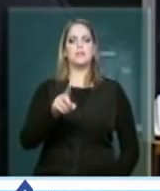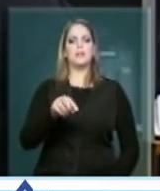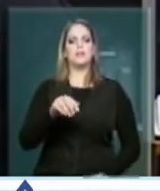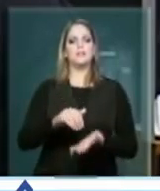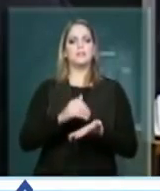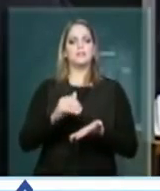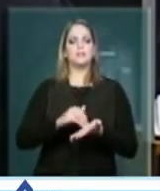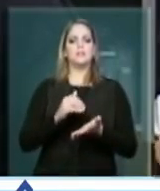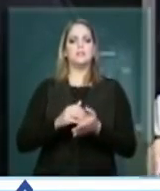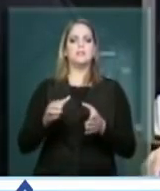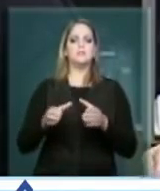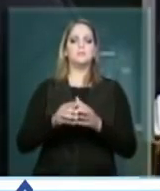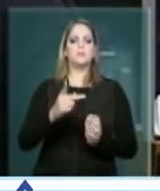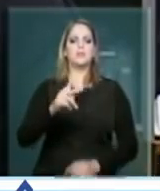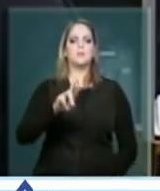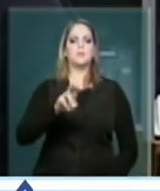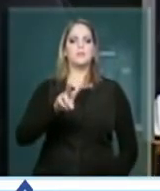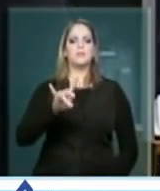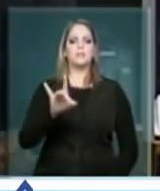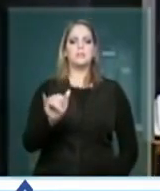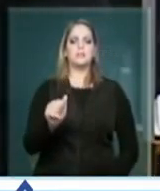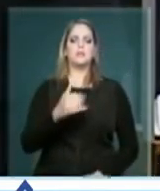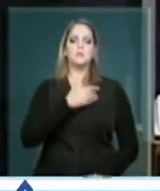secretária da Frente e Defesa da Previdência Pública.